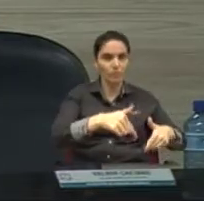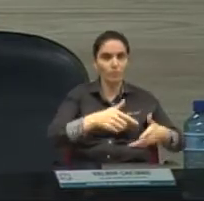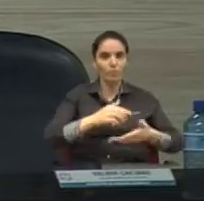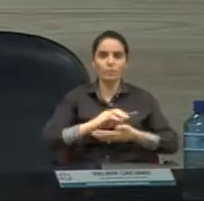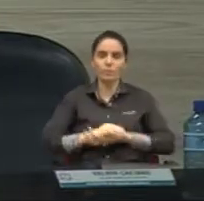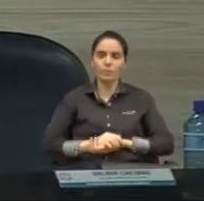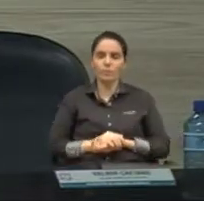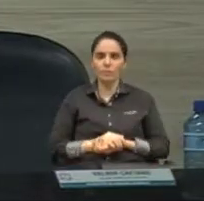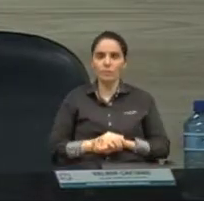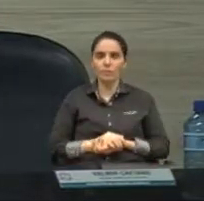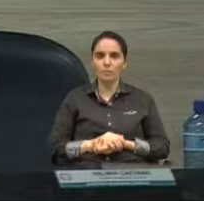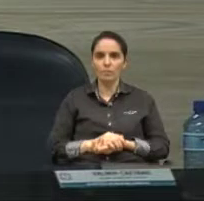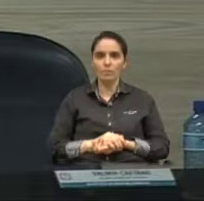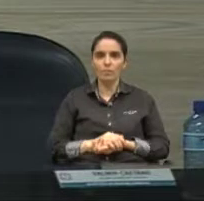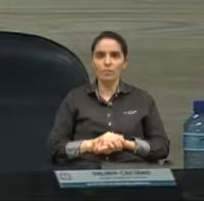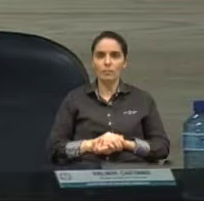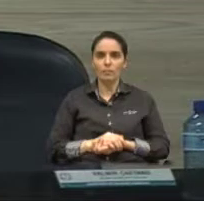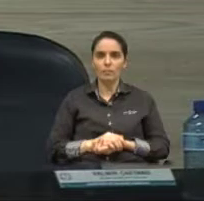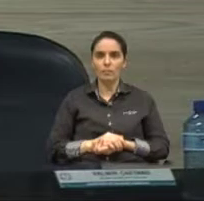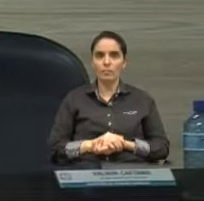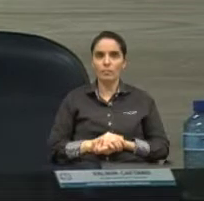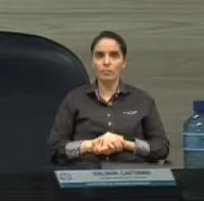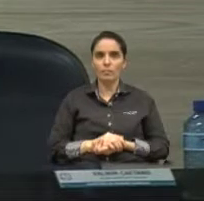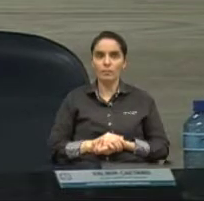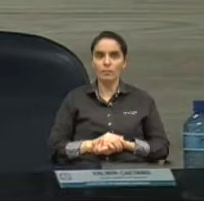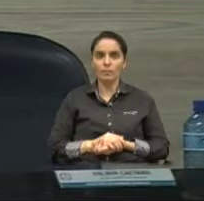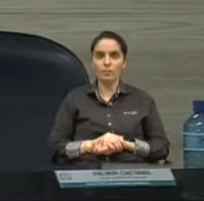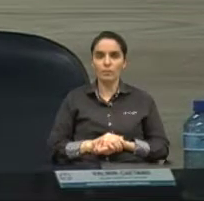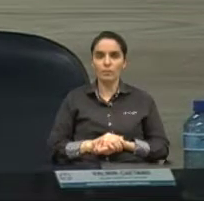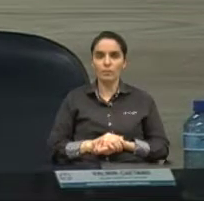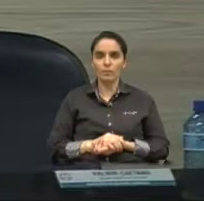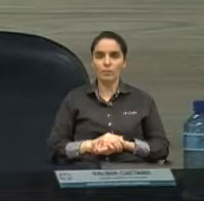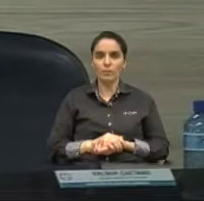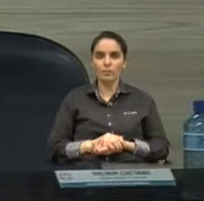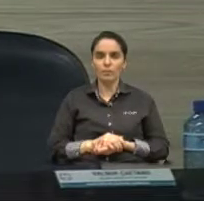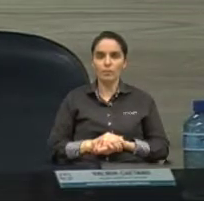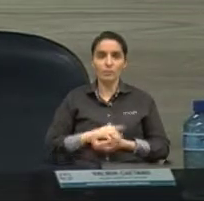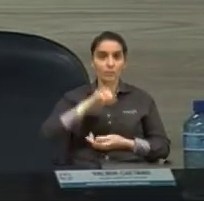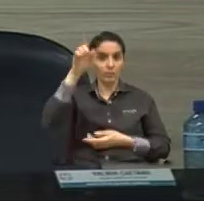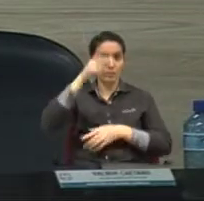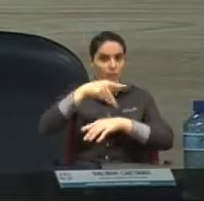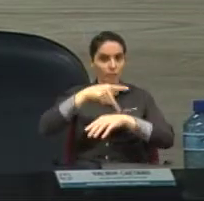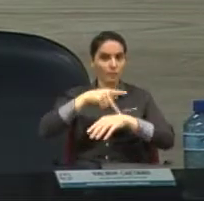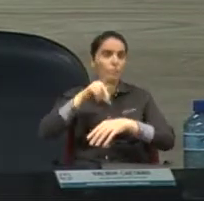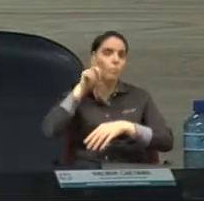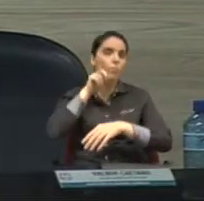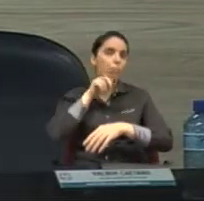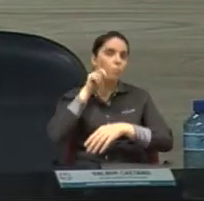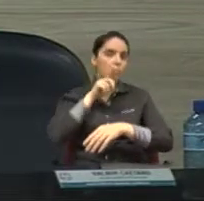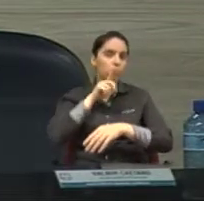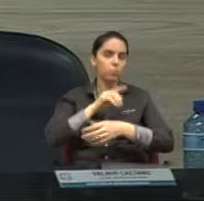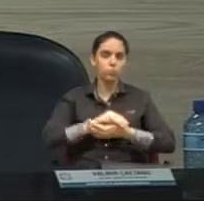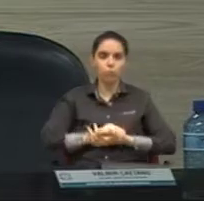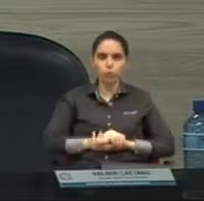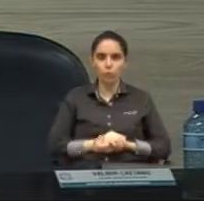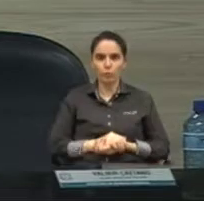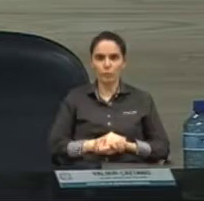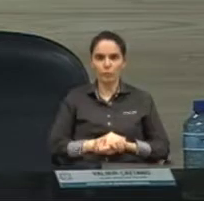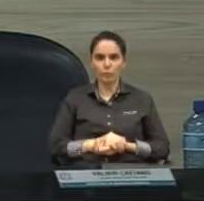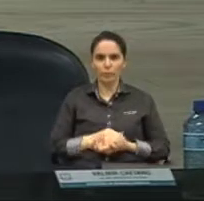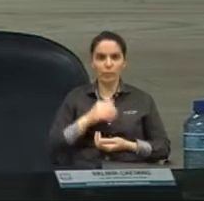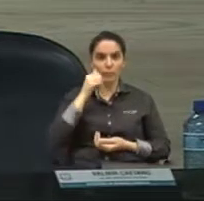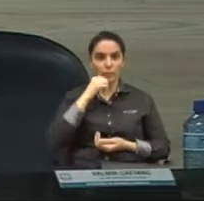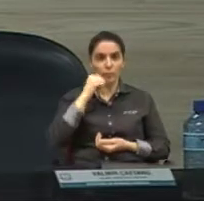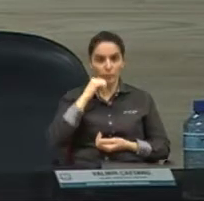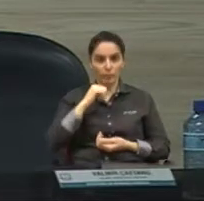Obviamente que não são todos os casos que se aborda. Nos Estados Unidos, anos atrás, uma mulher com problema